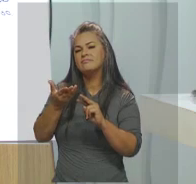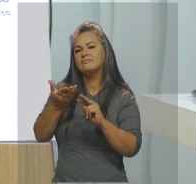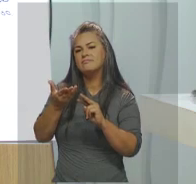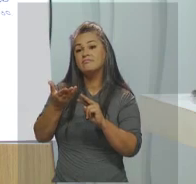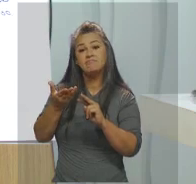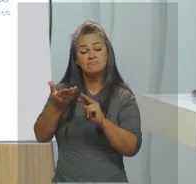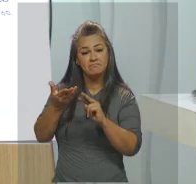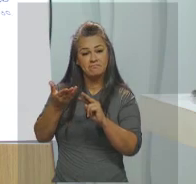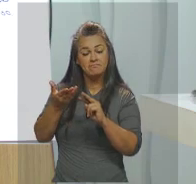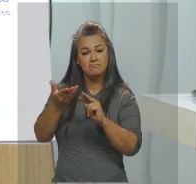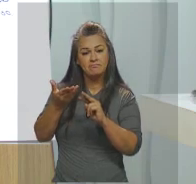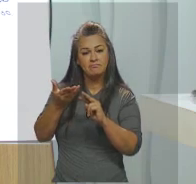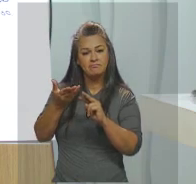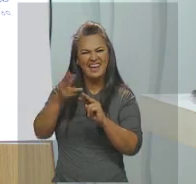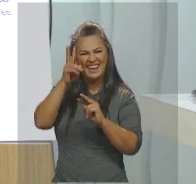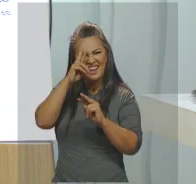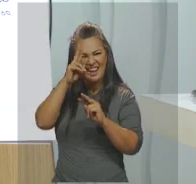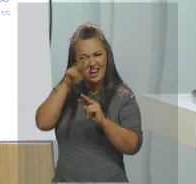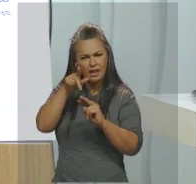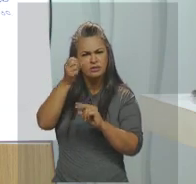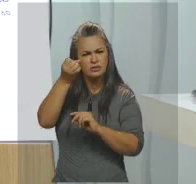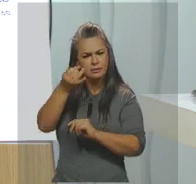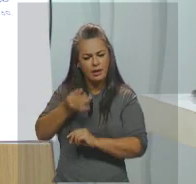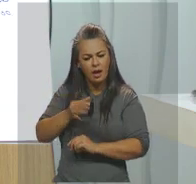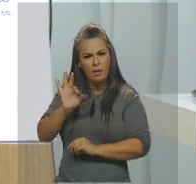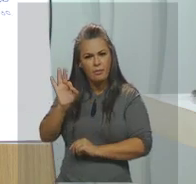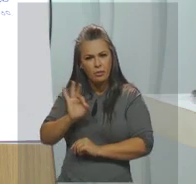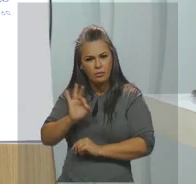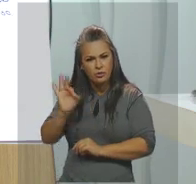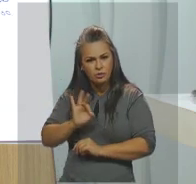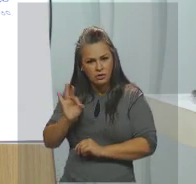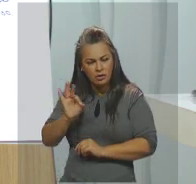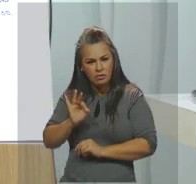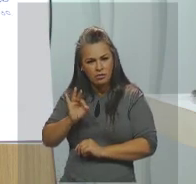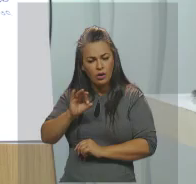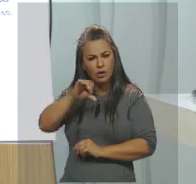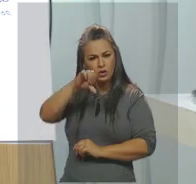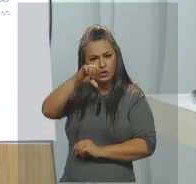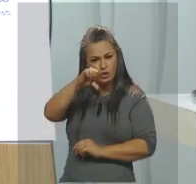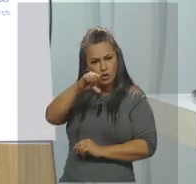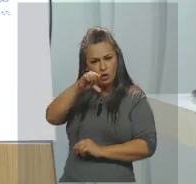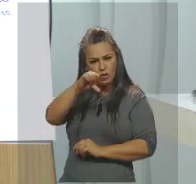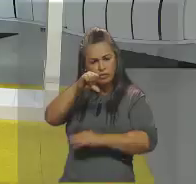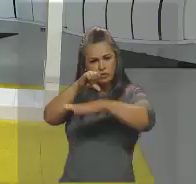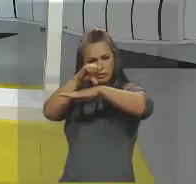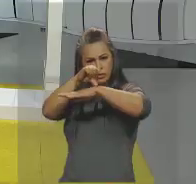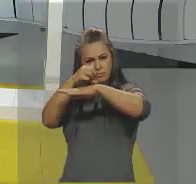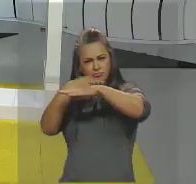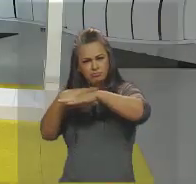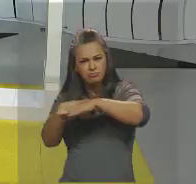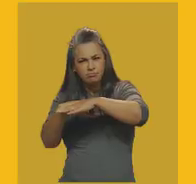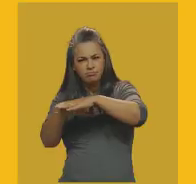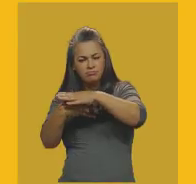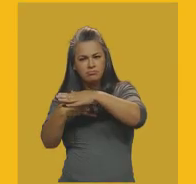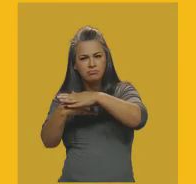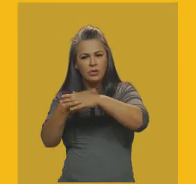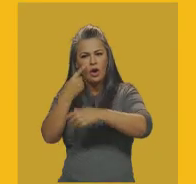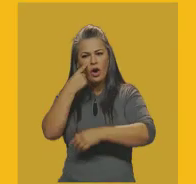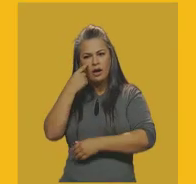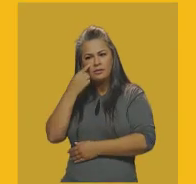isso? Lembram lá da proporção? Não é 9 para 3 para 3 para 1? Que tá aqui, ó,